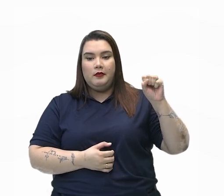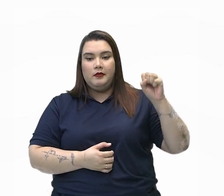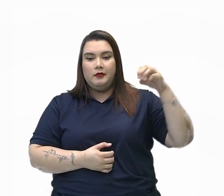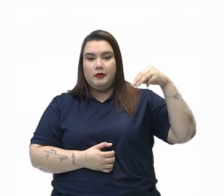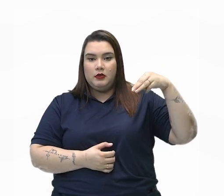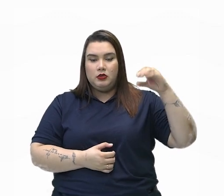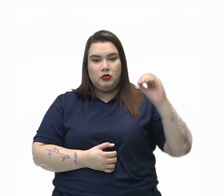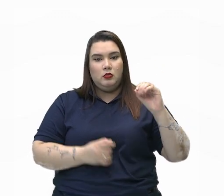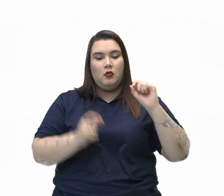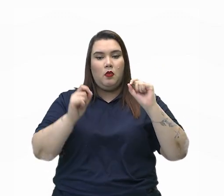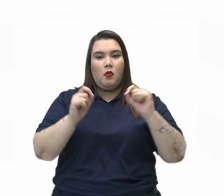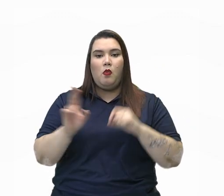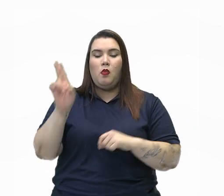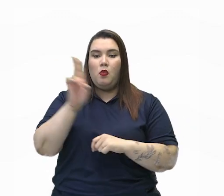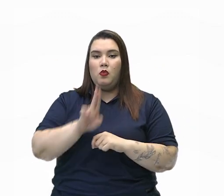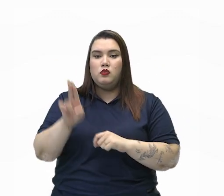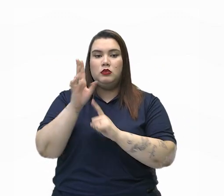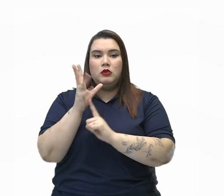dessa